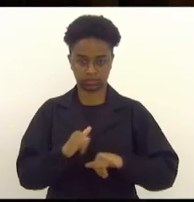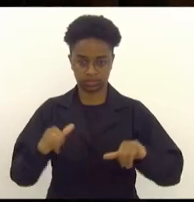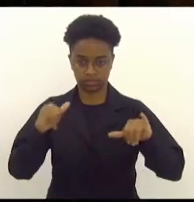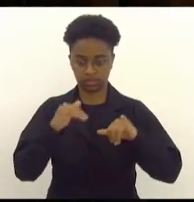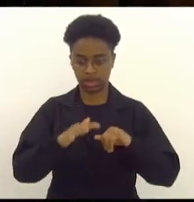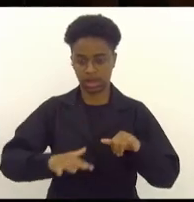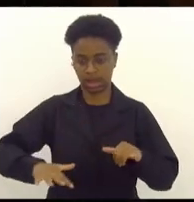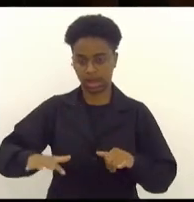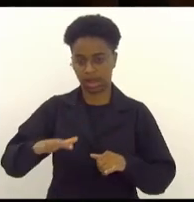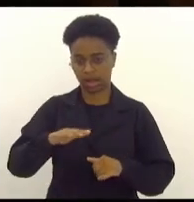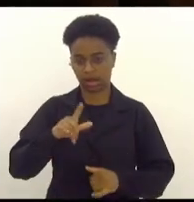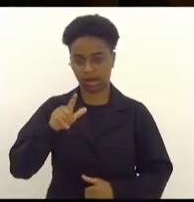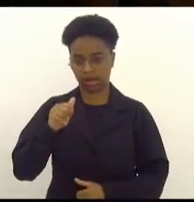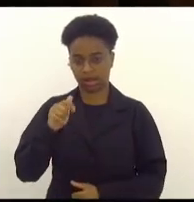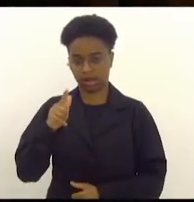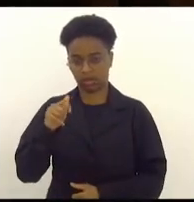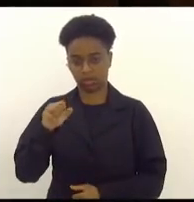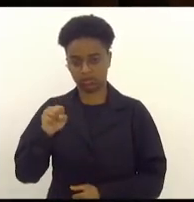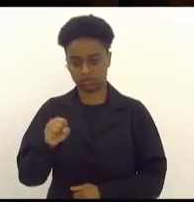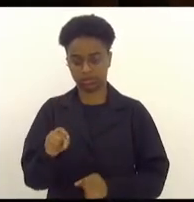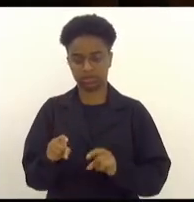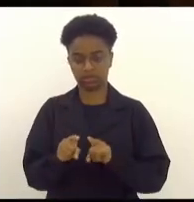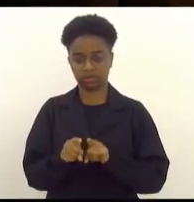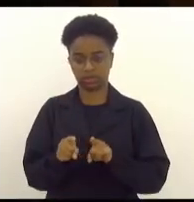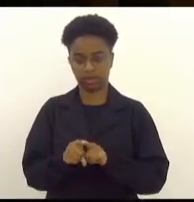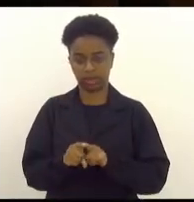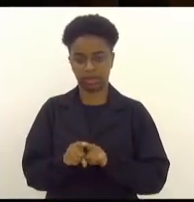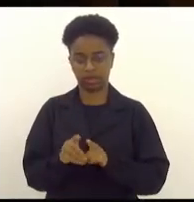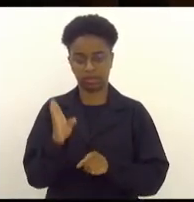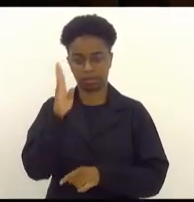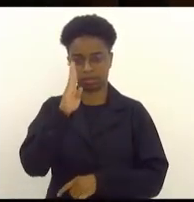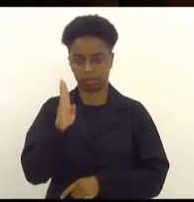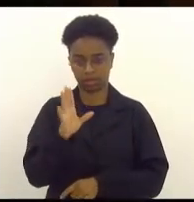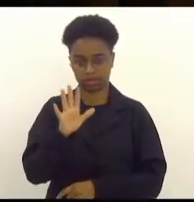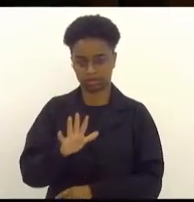e repercutindo a nível nacional